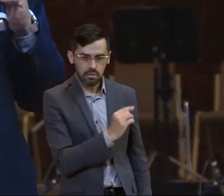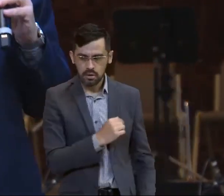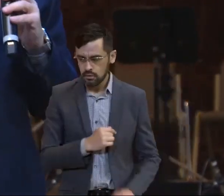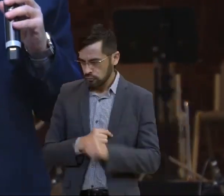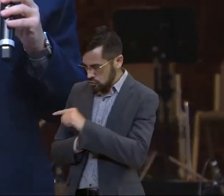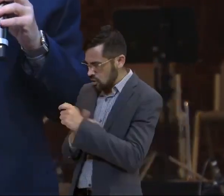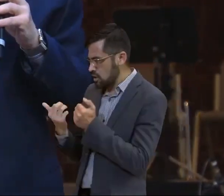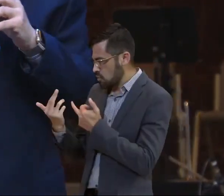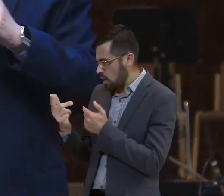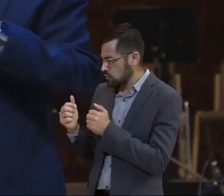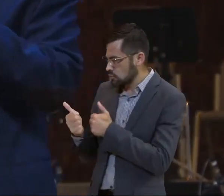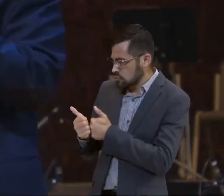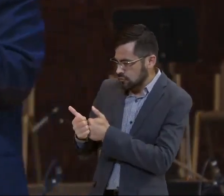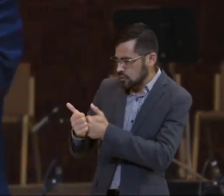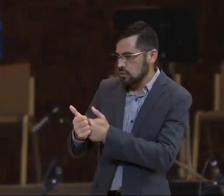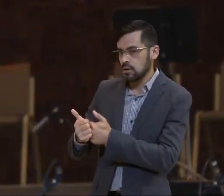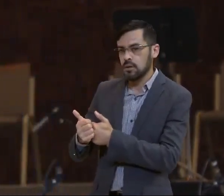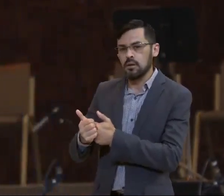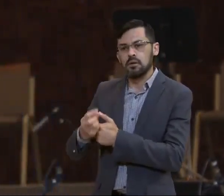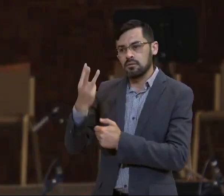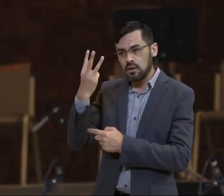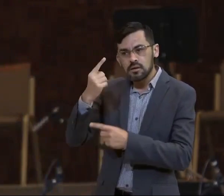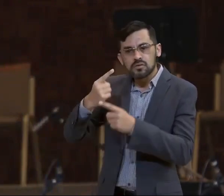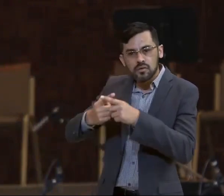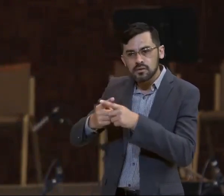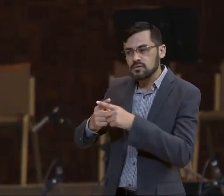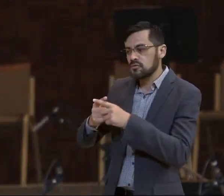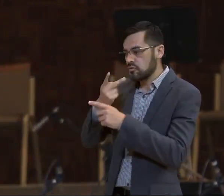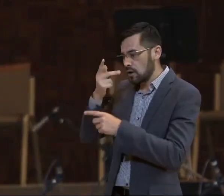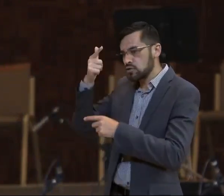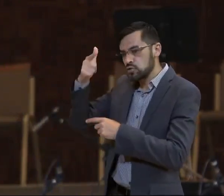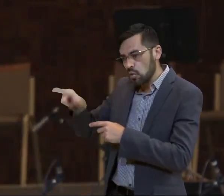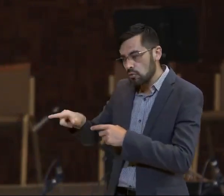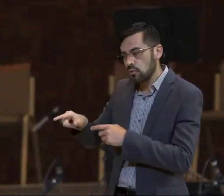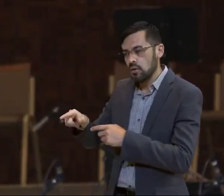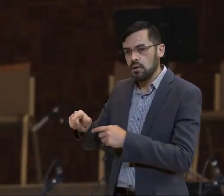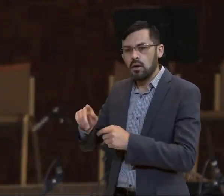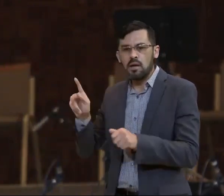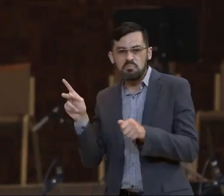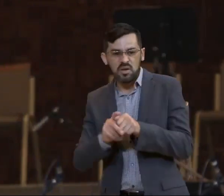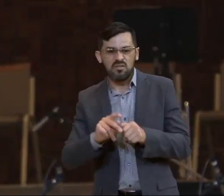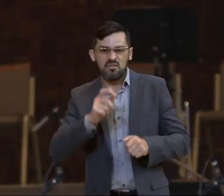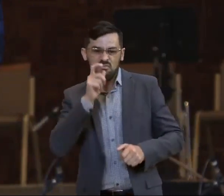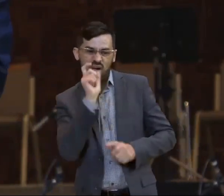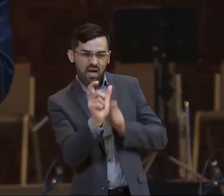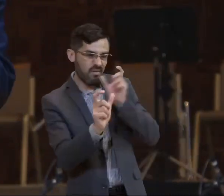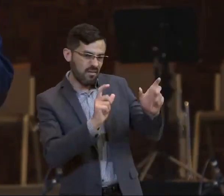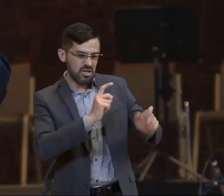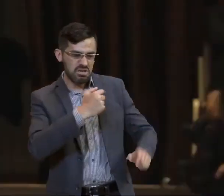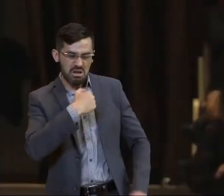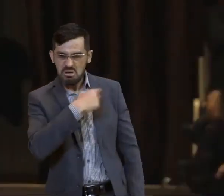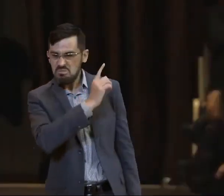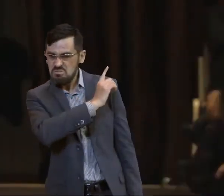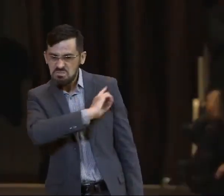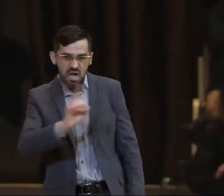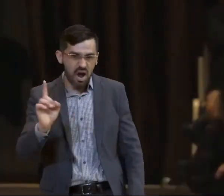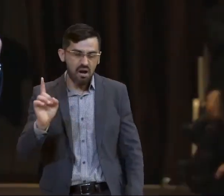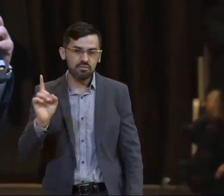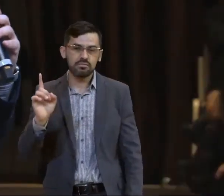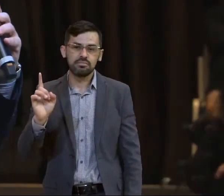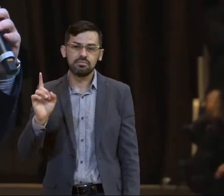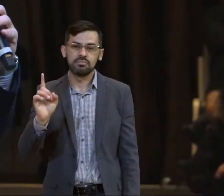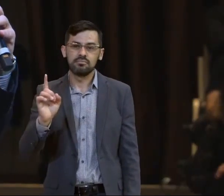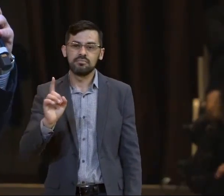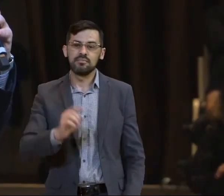não. Terceira vez: você é um deles. E ele começa a xingar, a falar, diz a Bíblia que ele falou